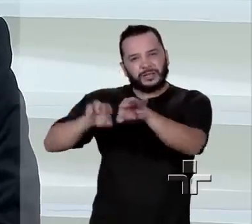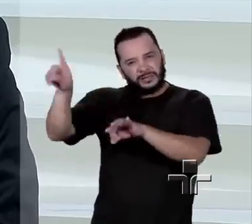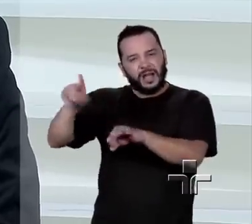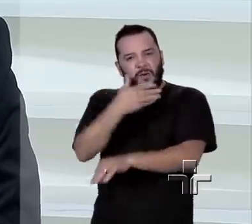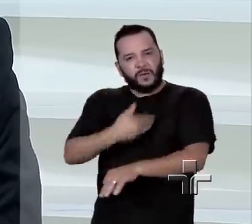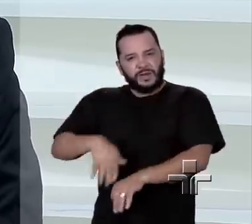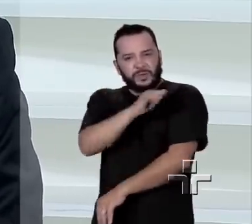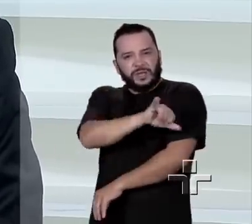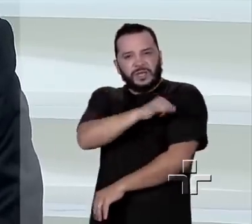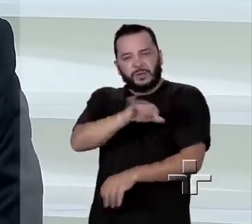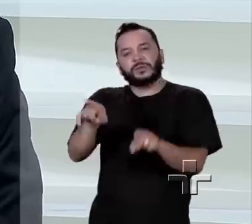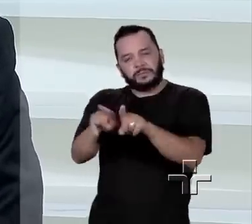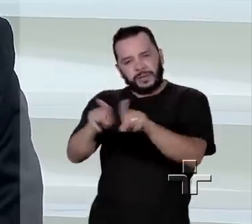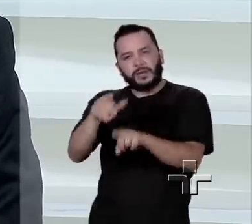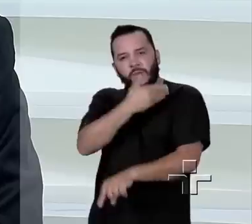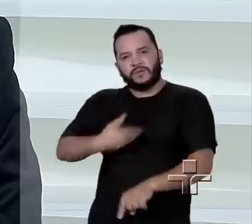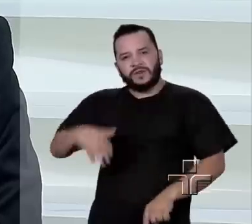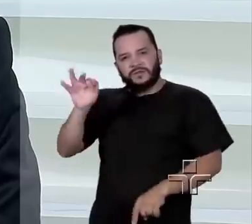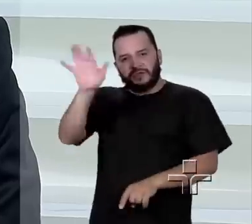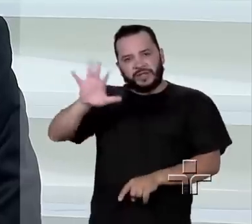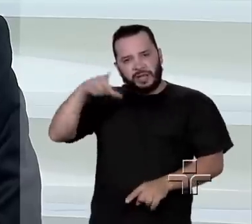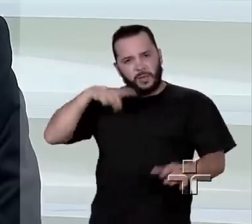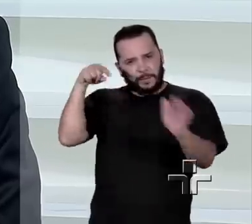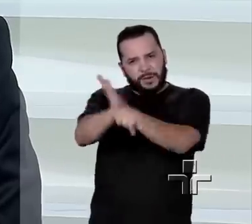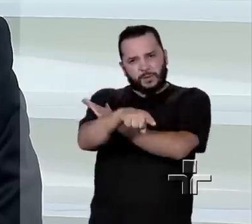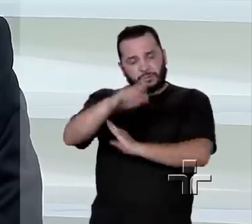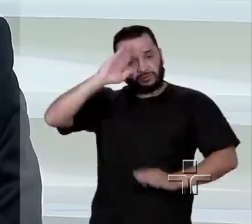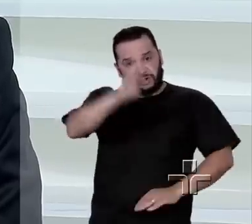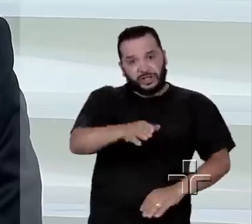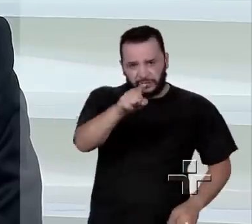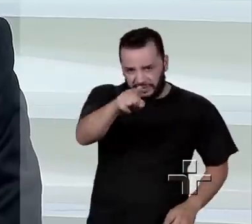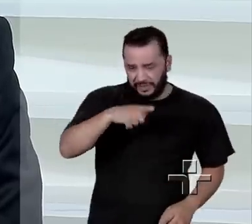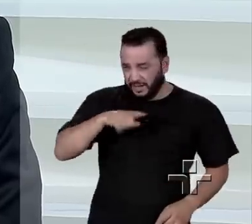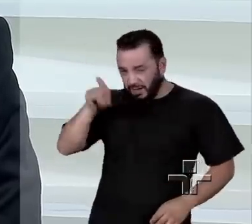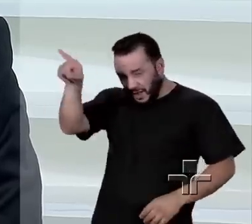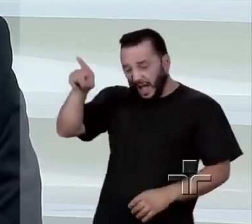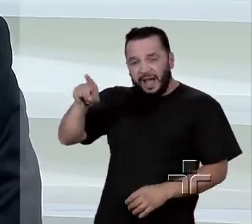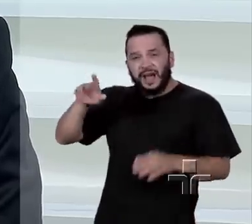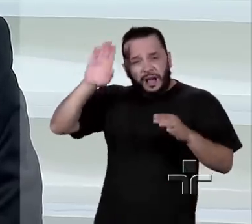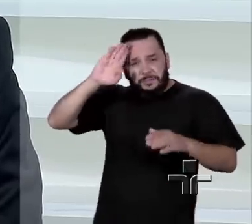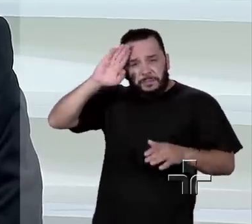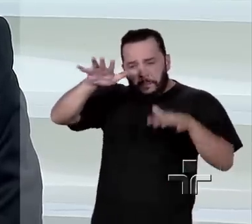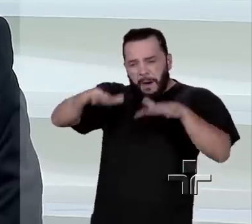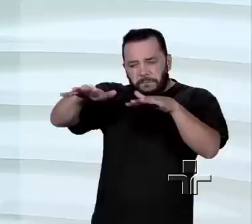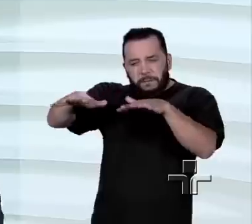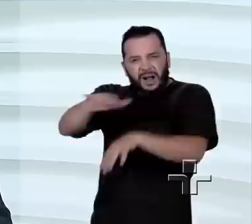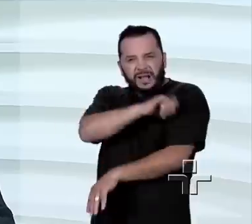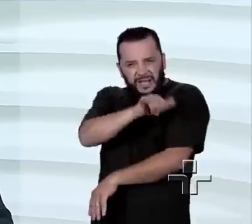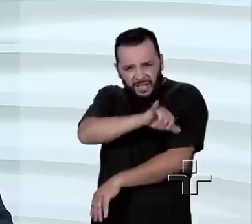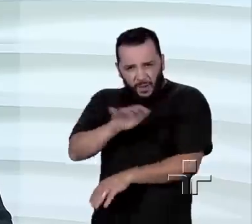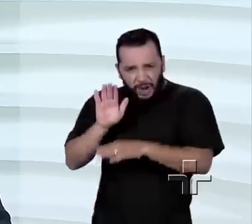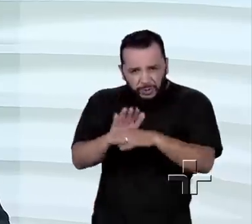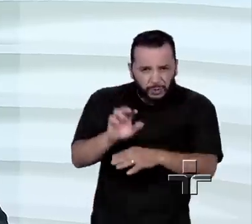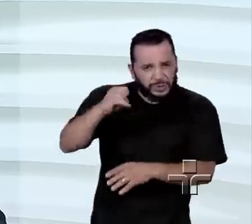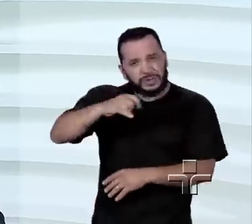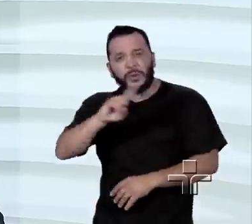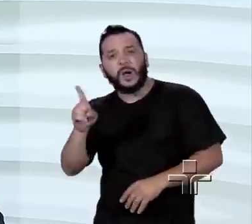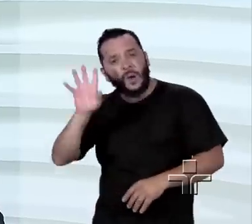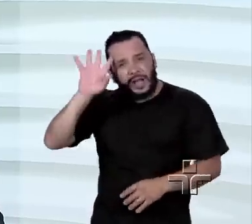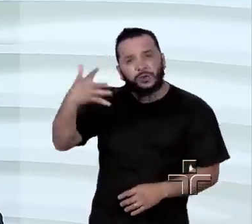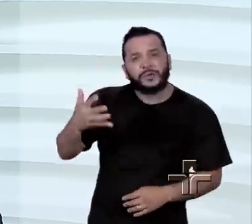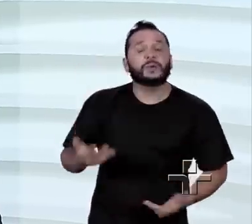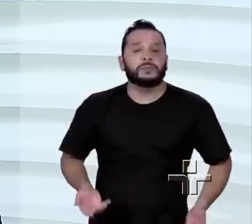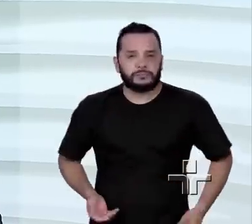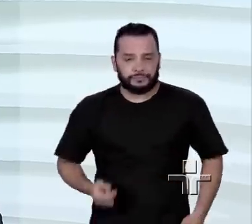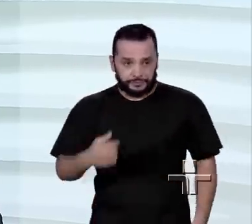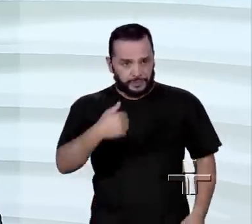governo federal. Eu pergunto para o senhor, de forma direta, a intervenção no Rio adiantou para alguma coisa? Olha, eu votei pela